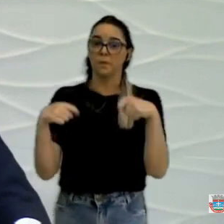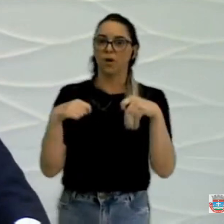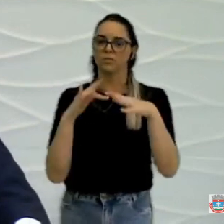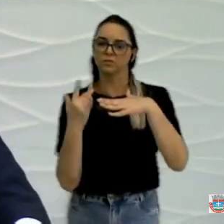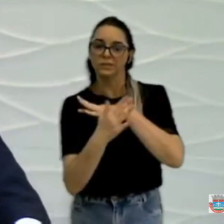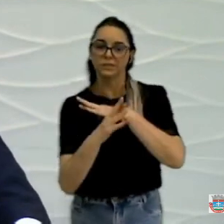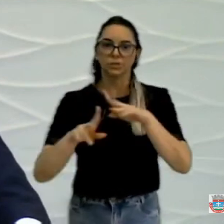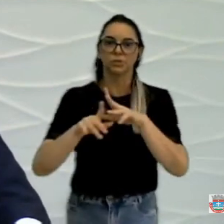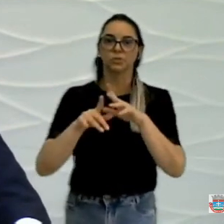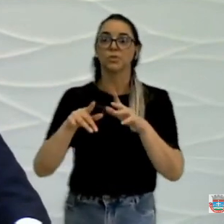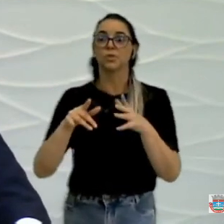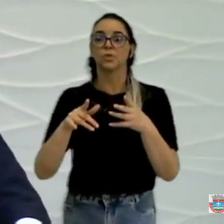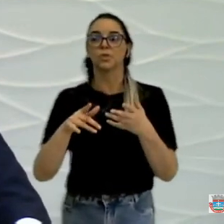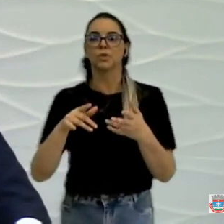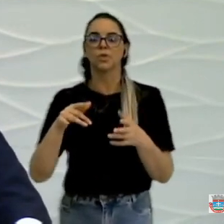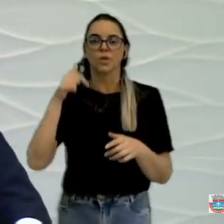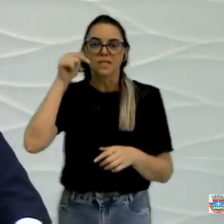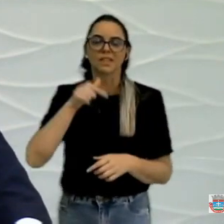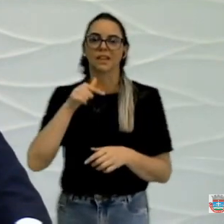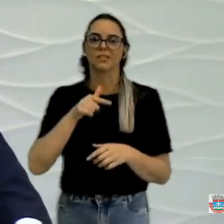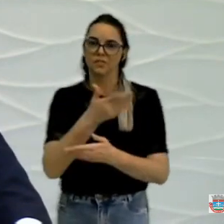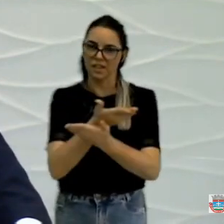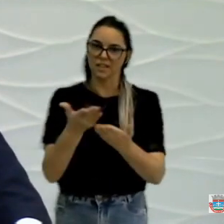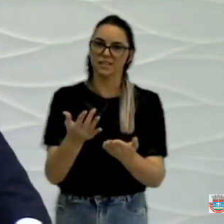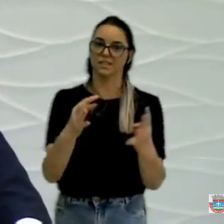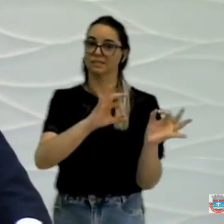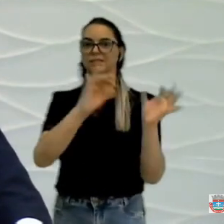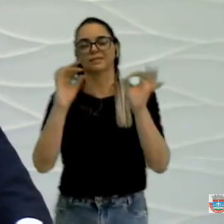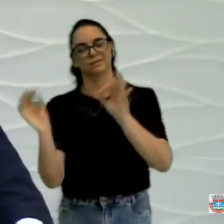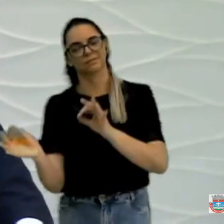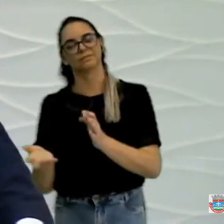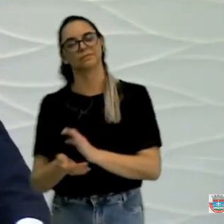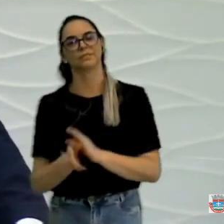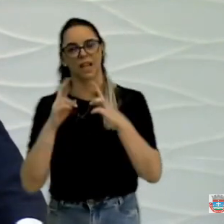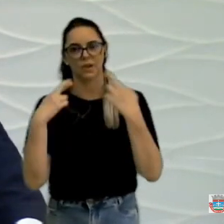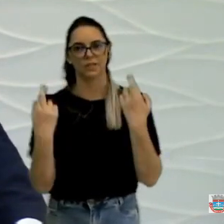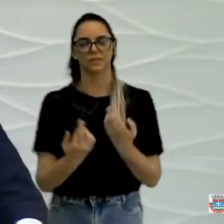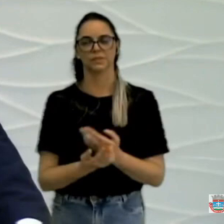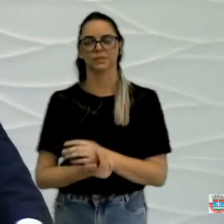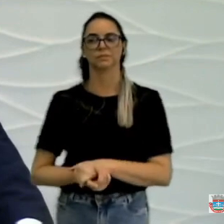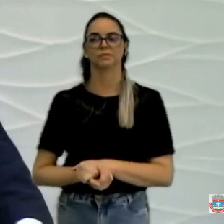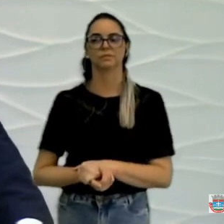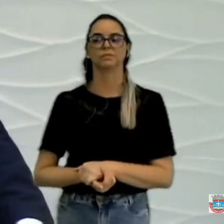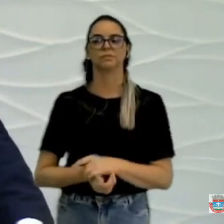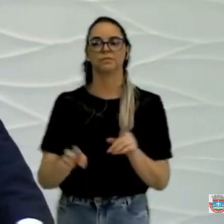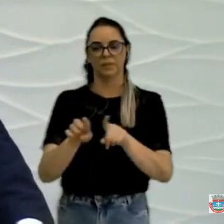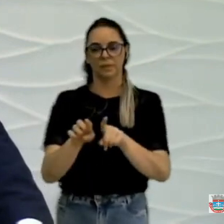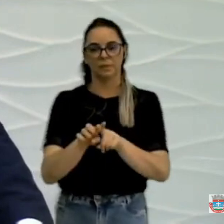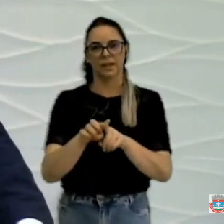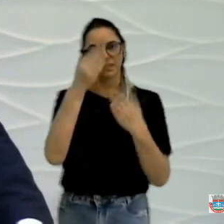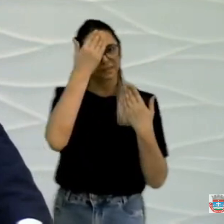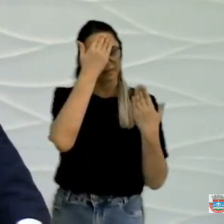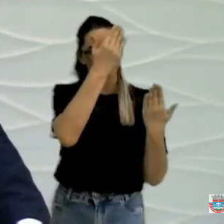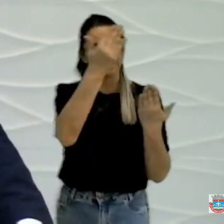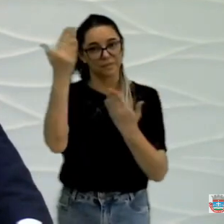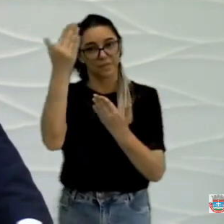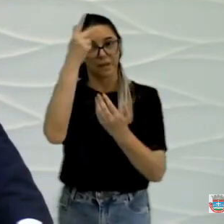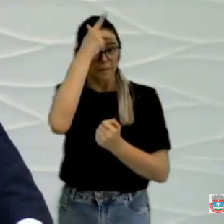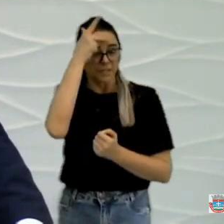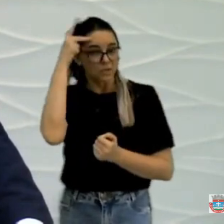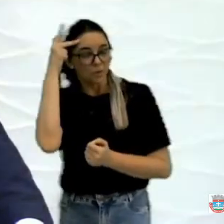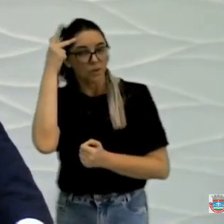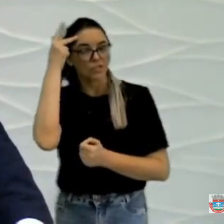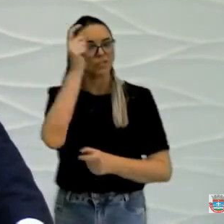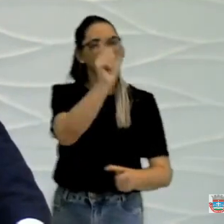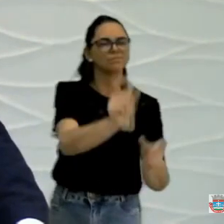nossa população em todas as nossas sessões plenárias. Quero agradecer a todas as pessoas que sempre nos acompanham, as pessoas